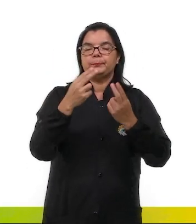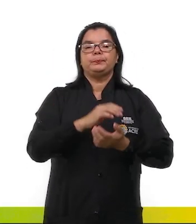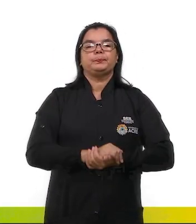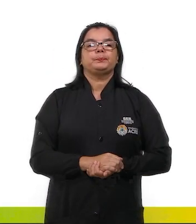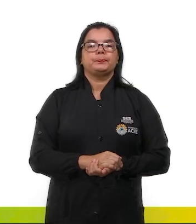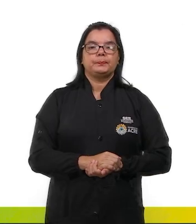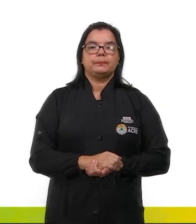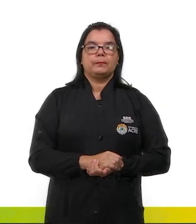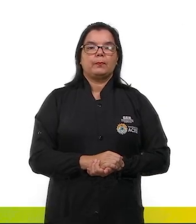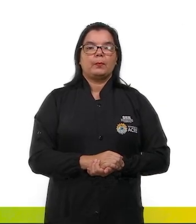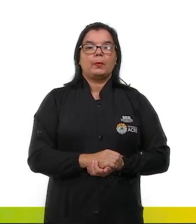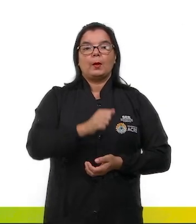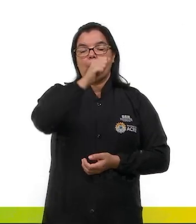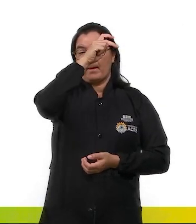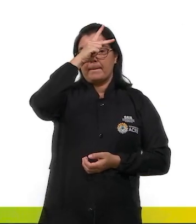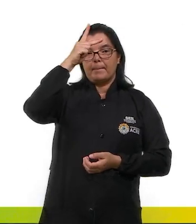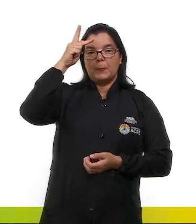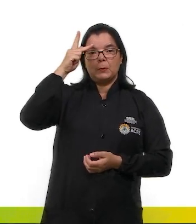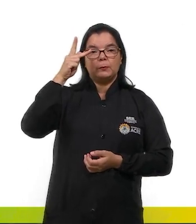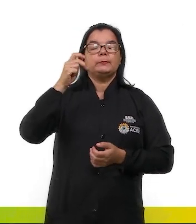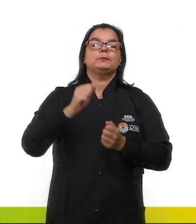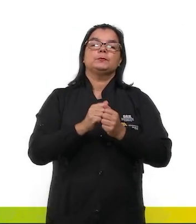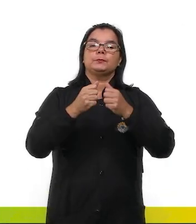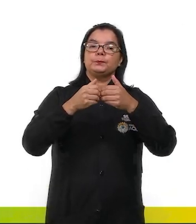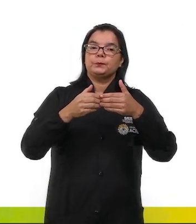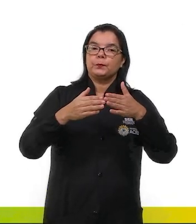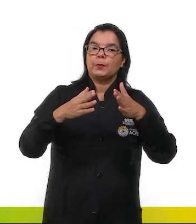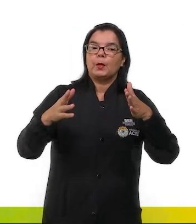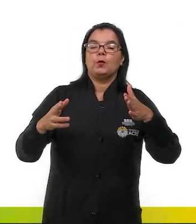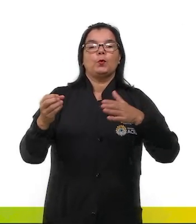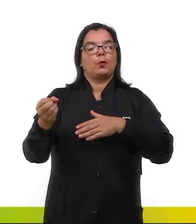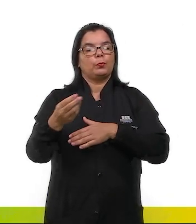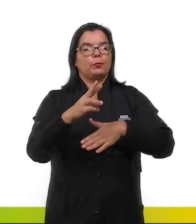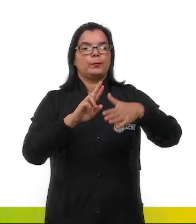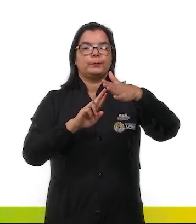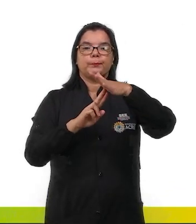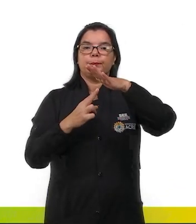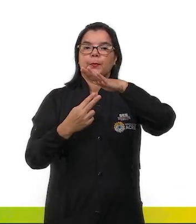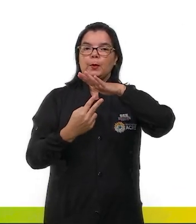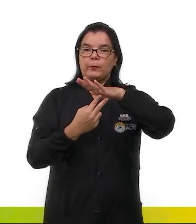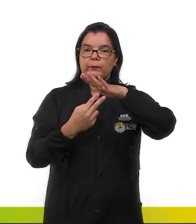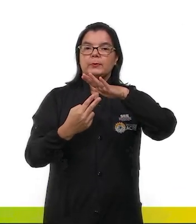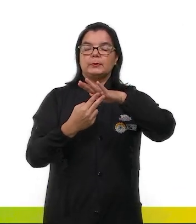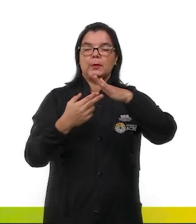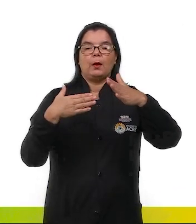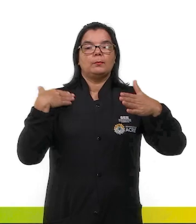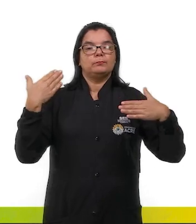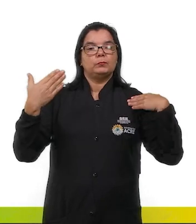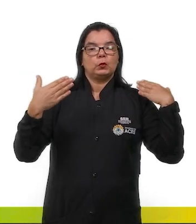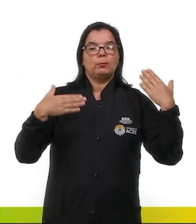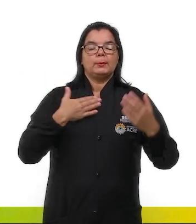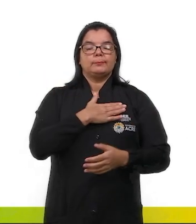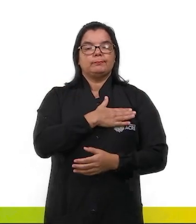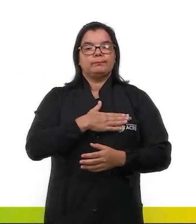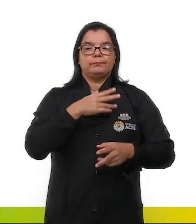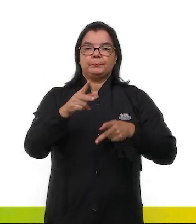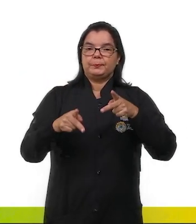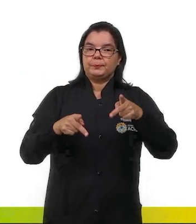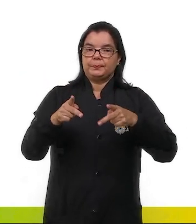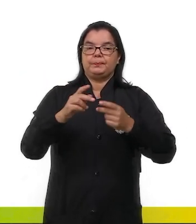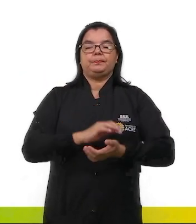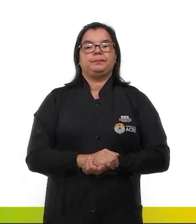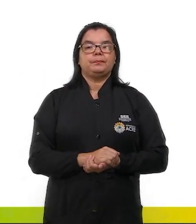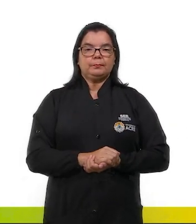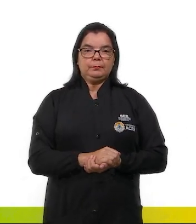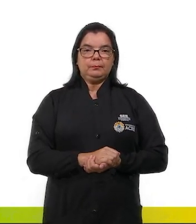mesmo fato. Primeiro, Prefeitura inaugura nova praça para oferecer lazer e bem-estar à